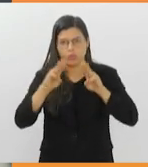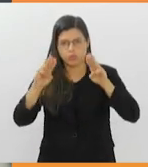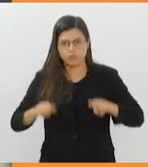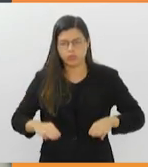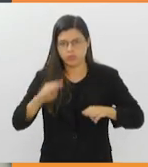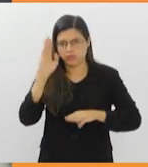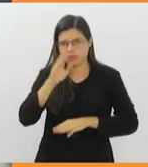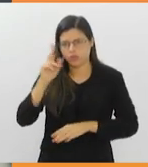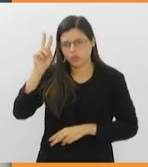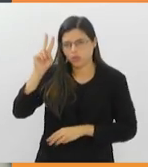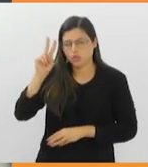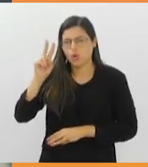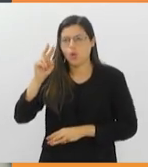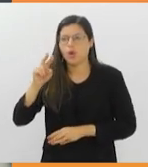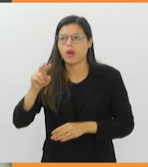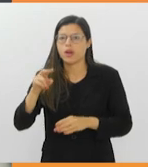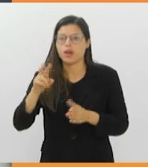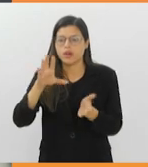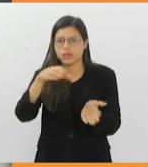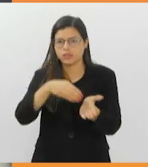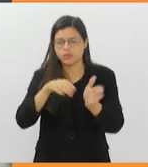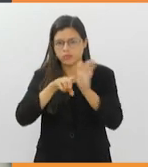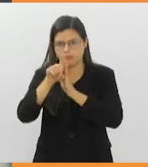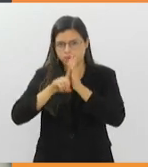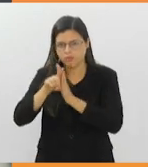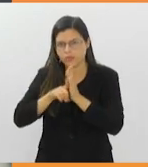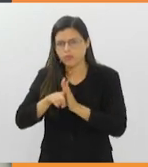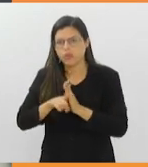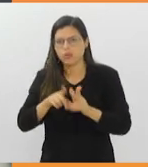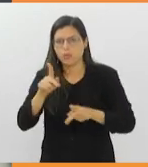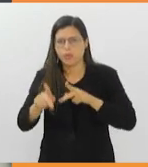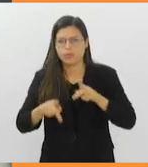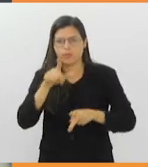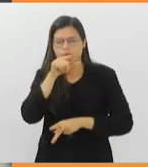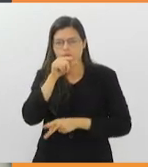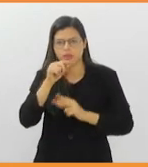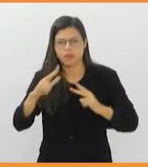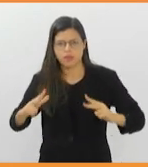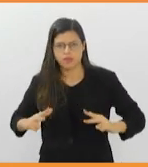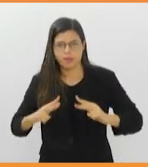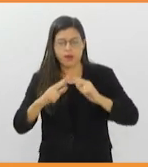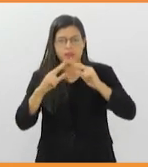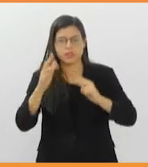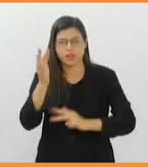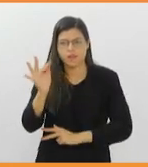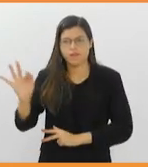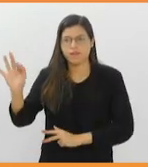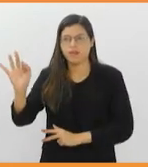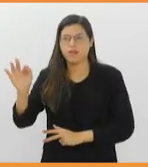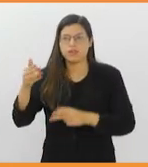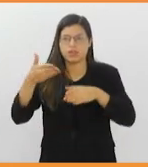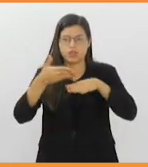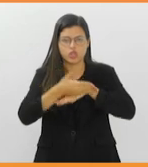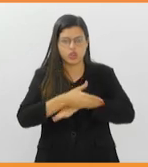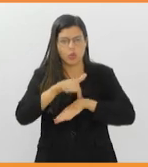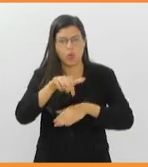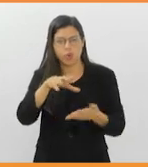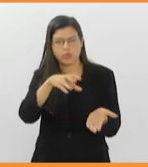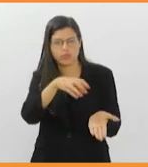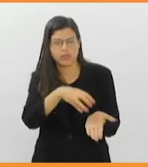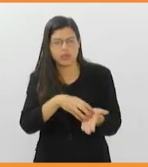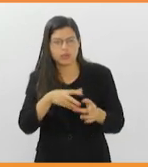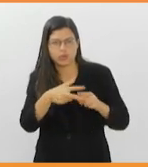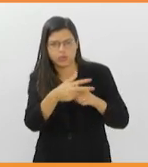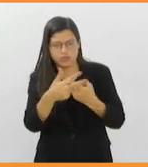Natural, Centro de Pesquisa em Biologia Populacional de Aves, em Paris, na França, chegou nos últimos dias ao Centro de Reabilitação